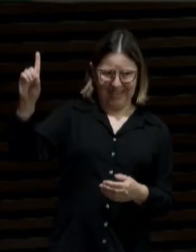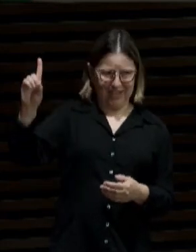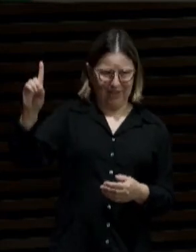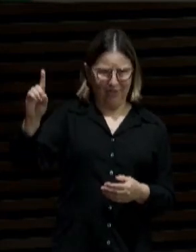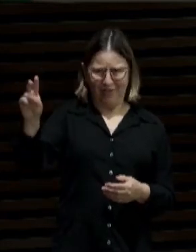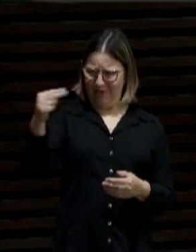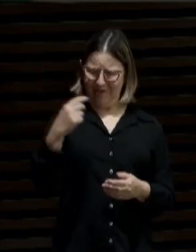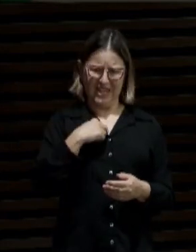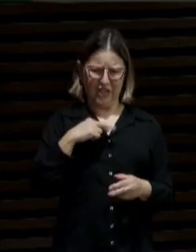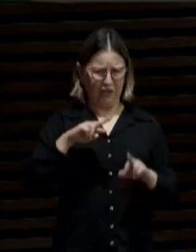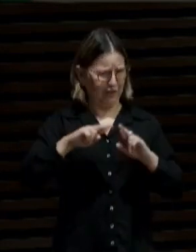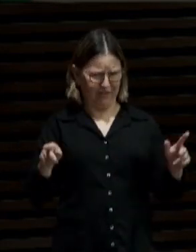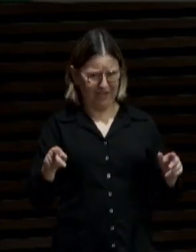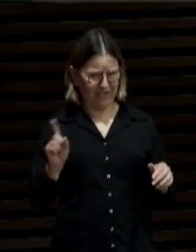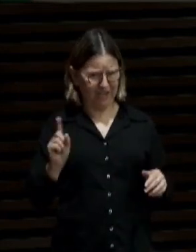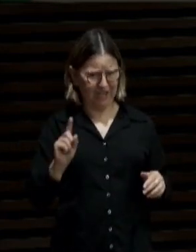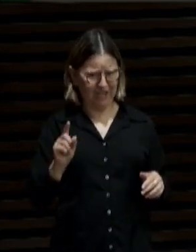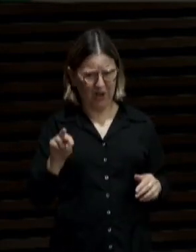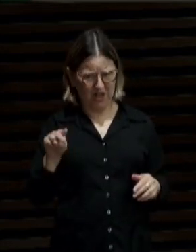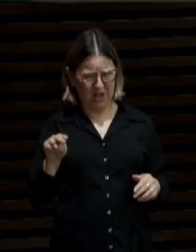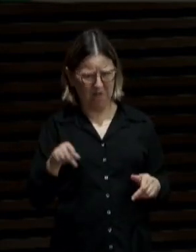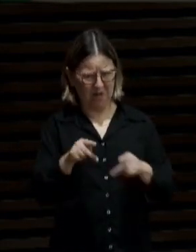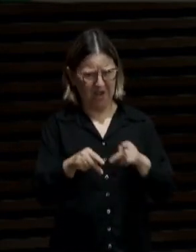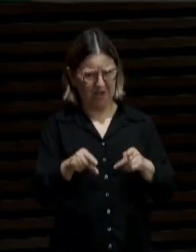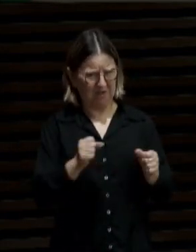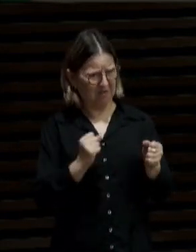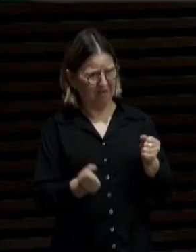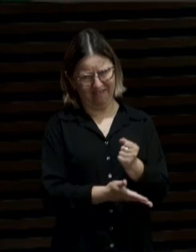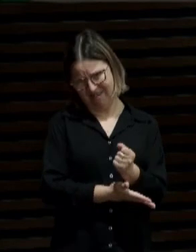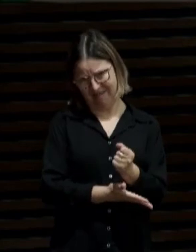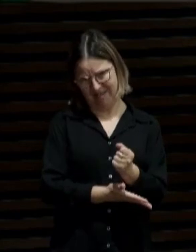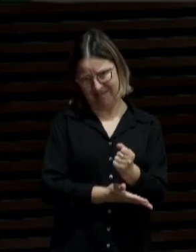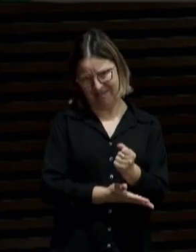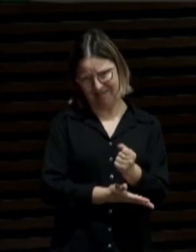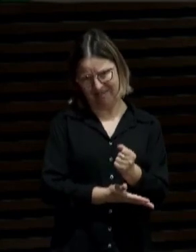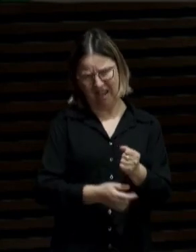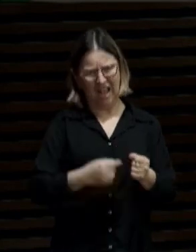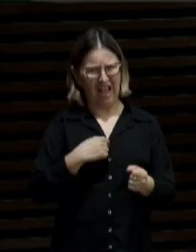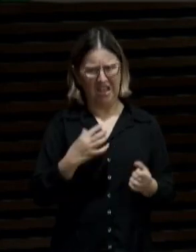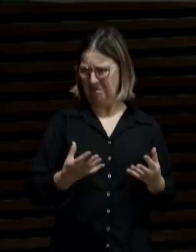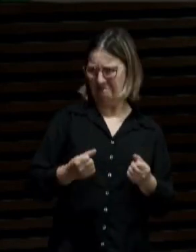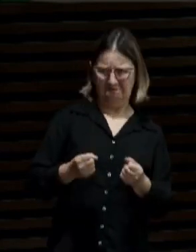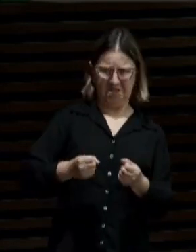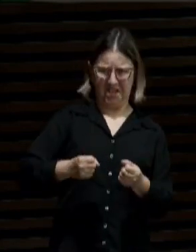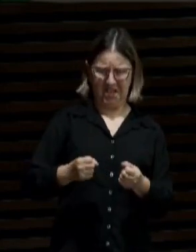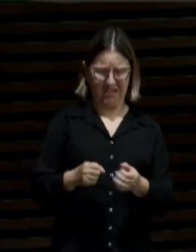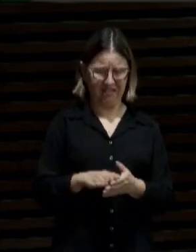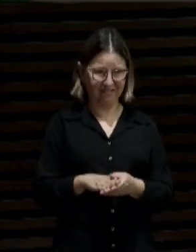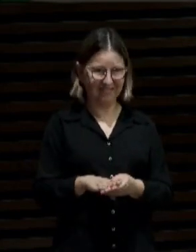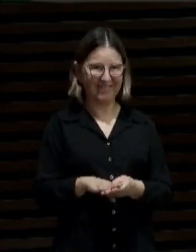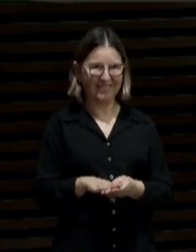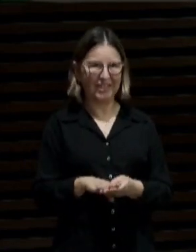cara? Eu não aceito isso. A minha justiça vai valer para alguma coisa? Sim. Não aceito. E você se revolta com